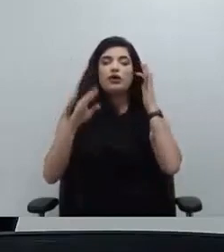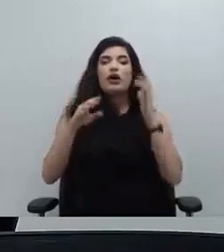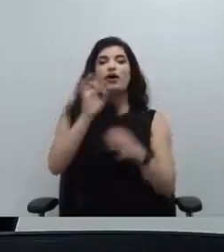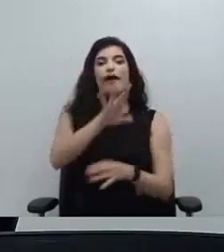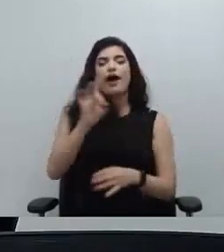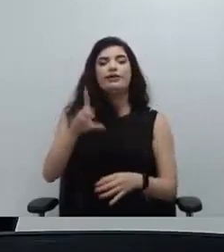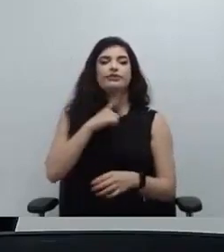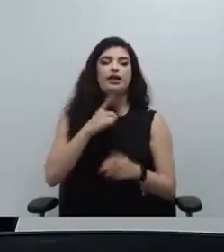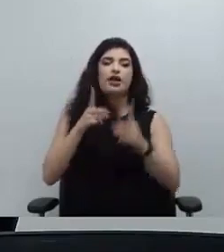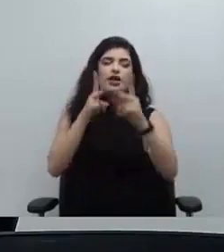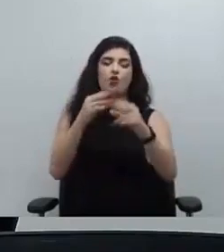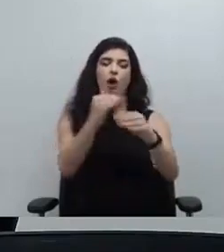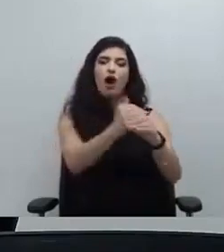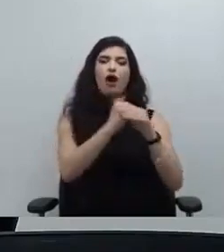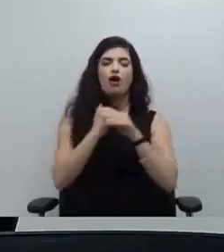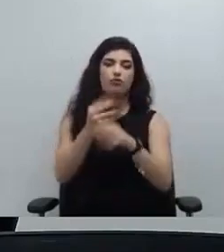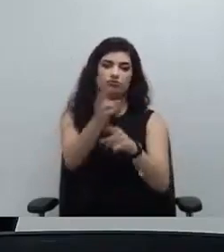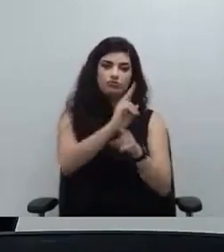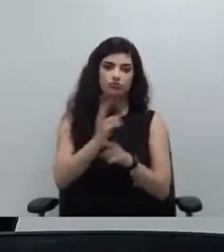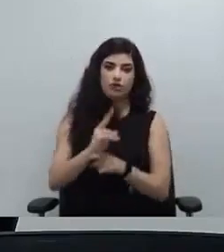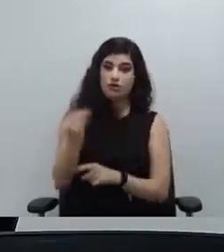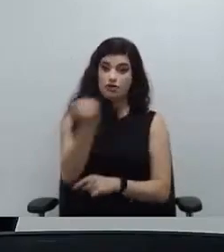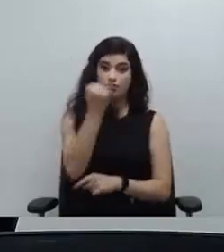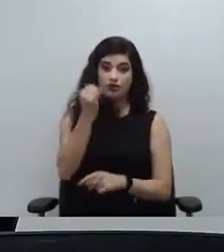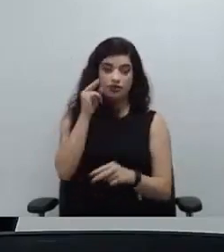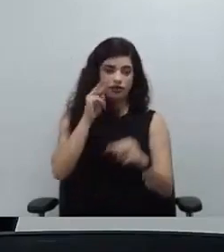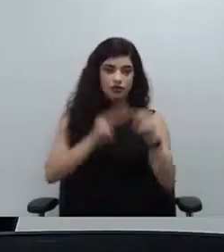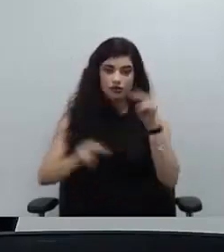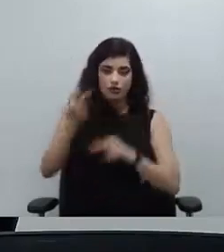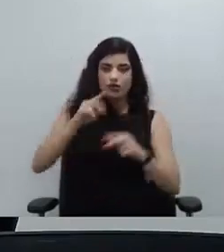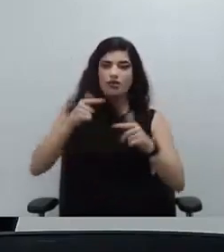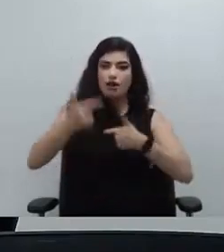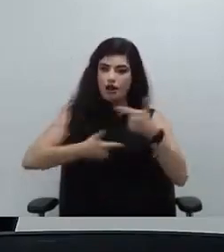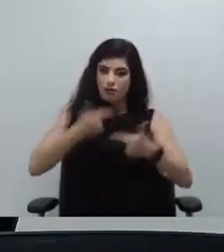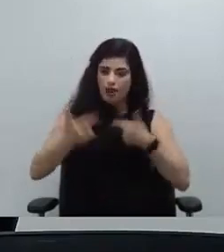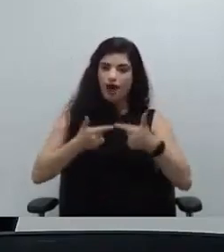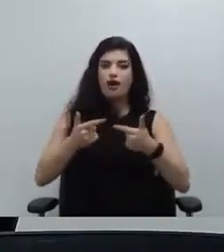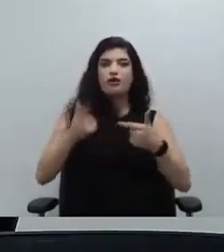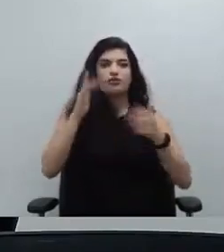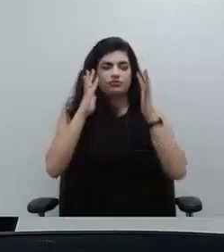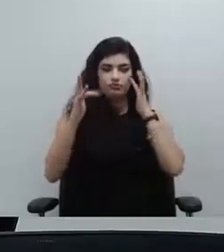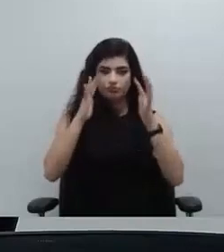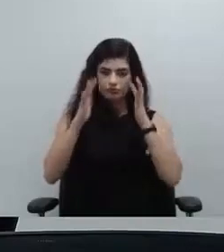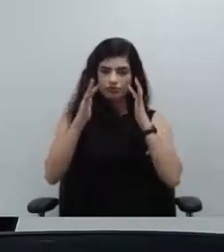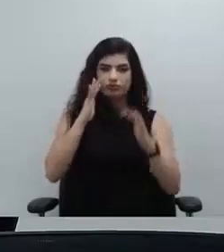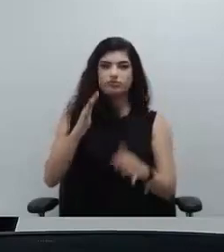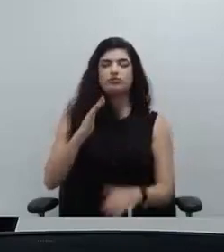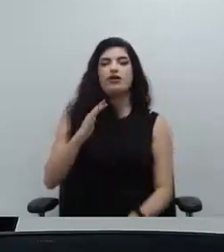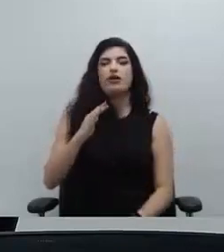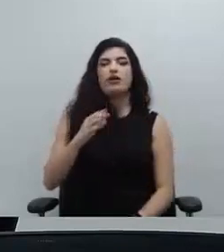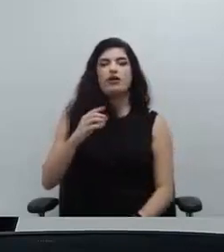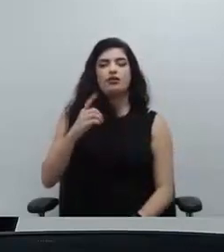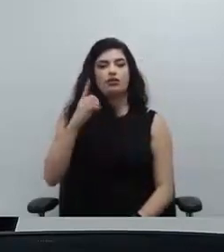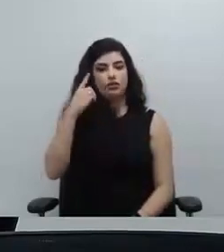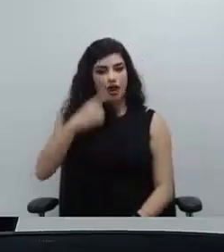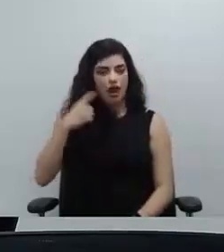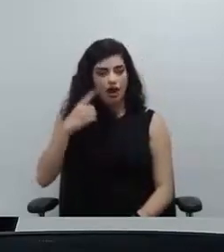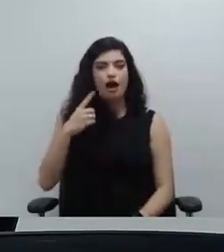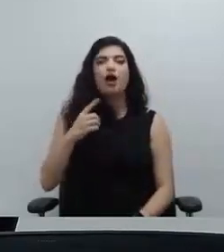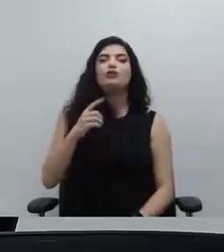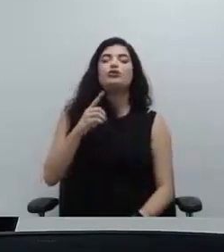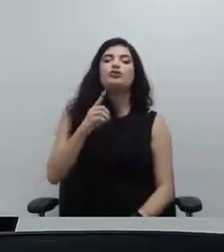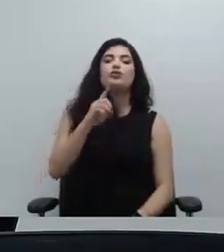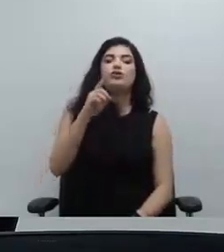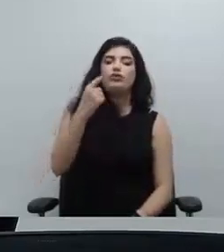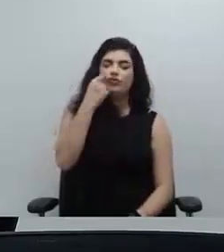seu monitoramento. É importante refletir sobre o papel e engajamento dos delegados e delegadas, bem como das unidades da Defensoria, também